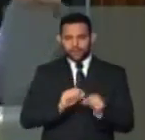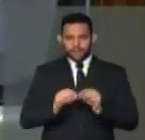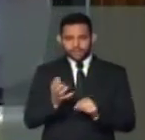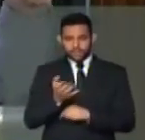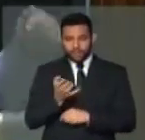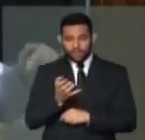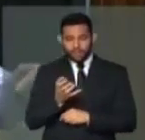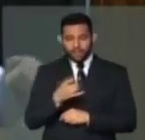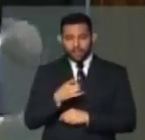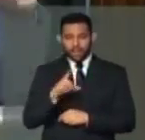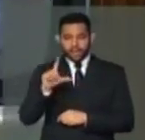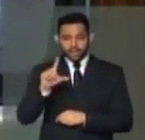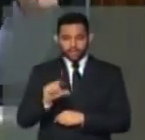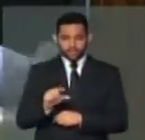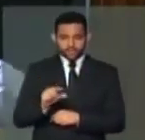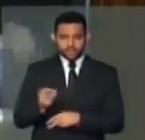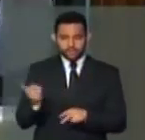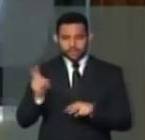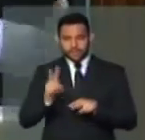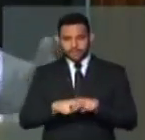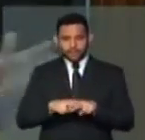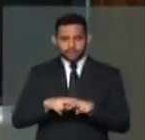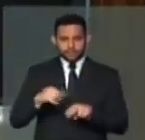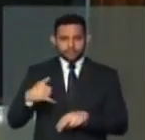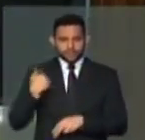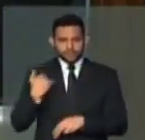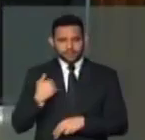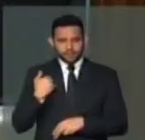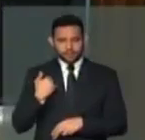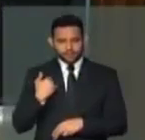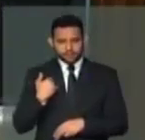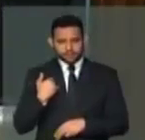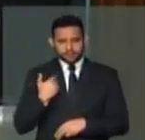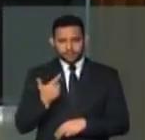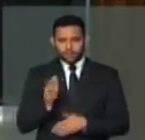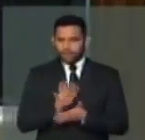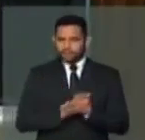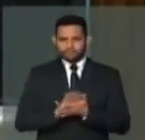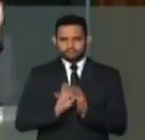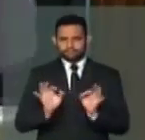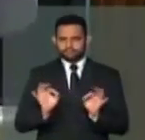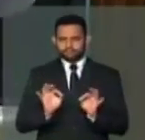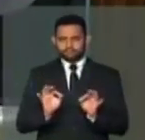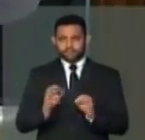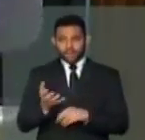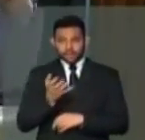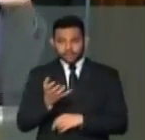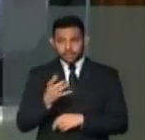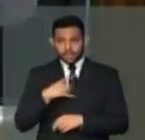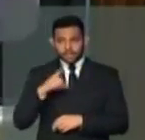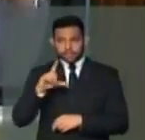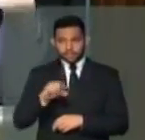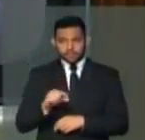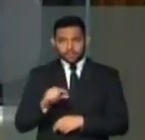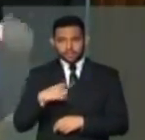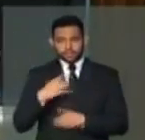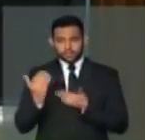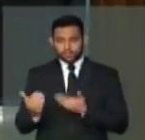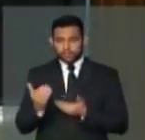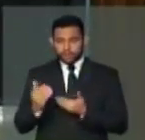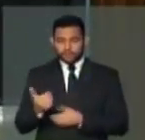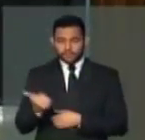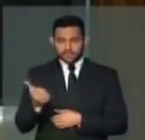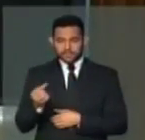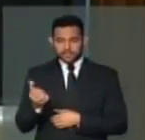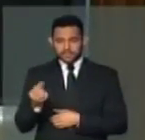quer. Redução penal da maioridade. Não é isso. A gente quer a redução do jovem para